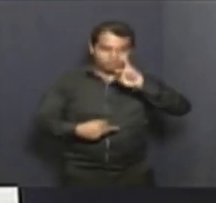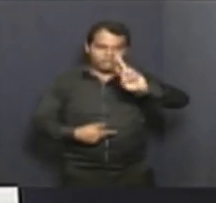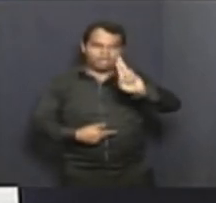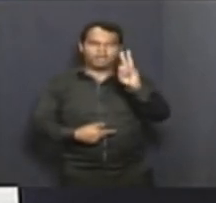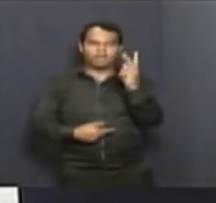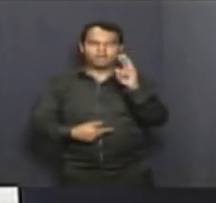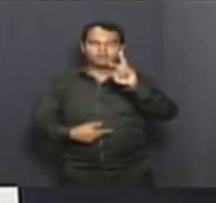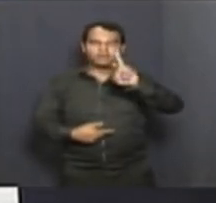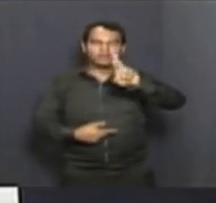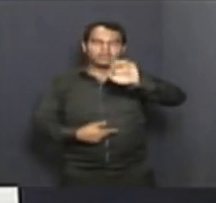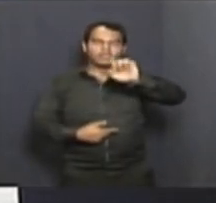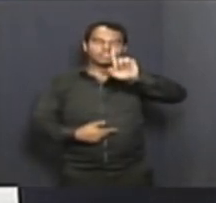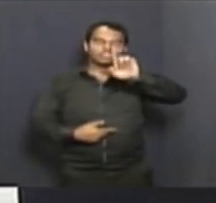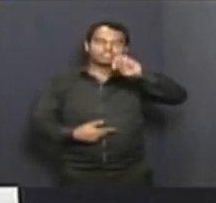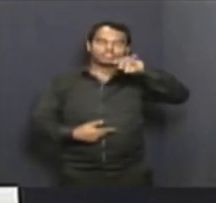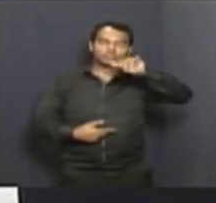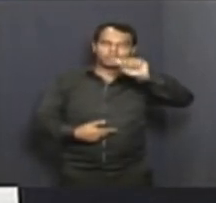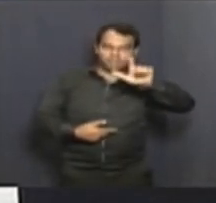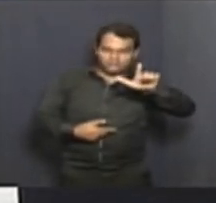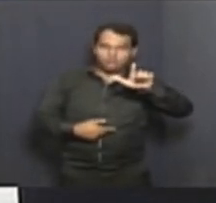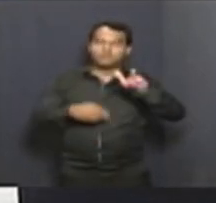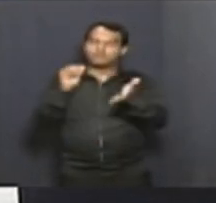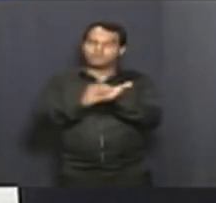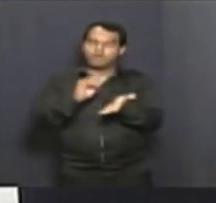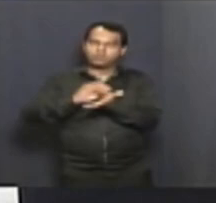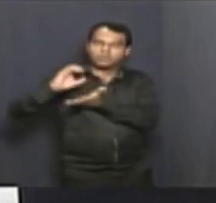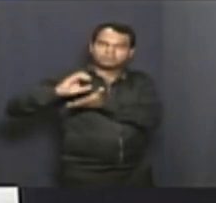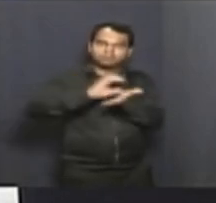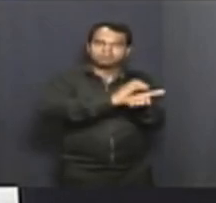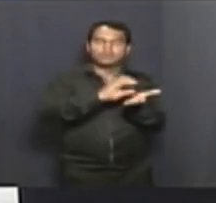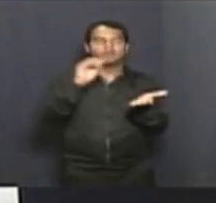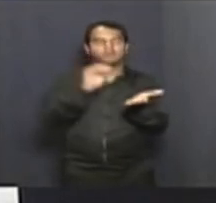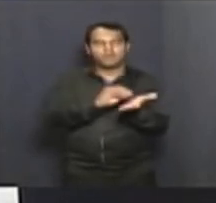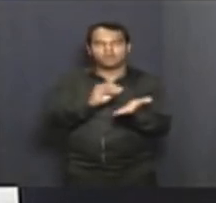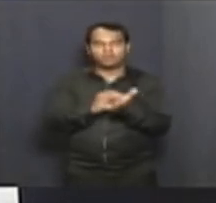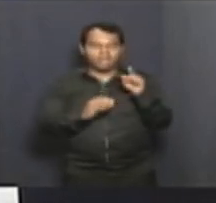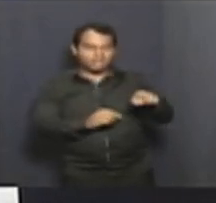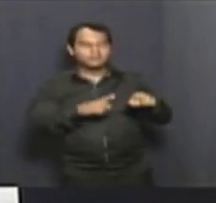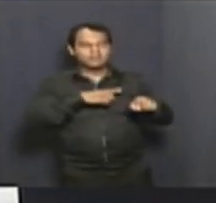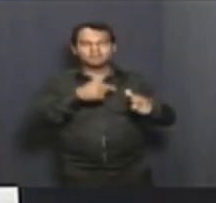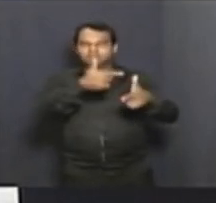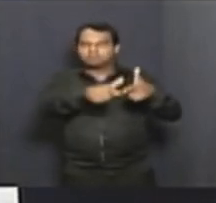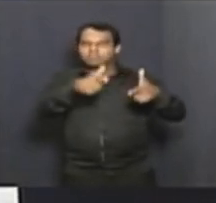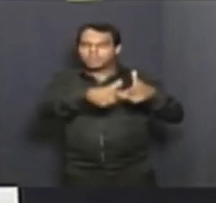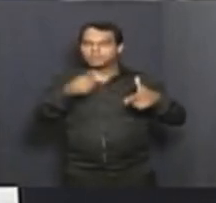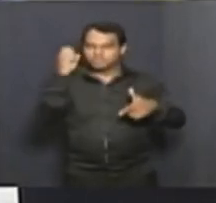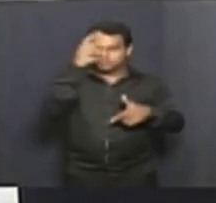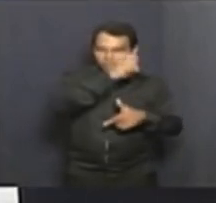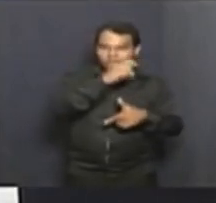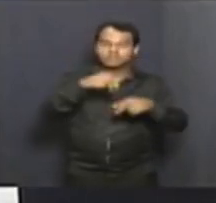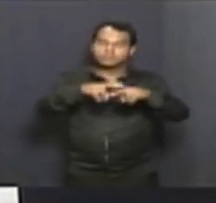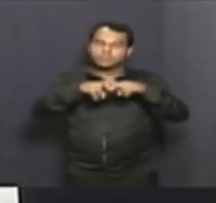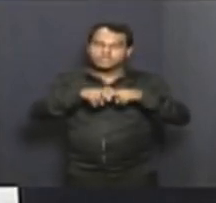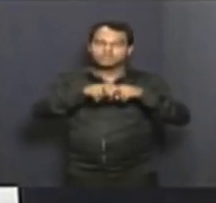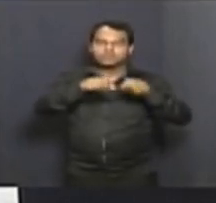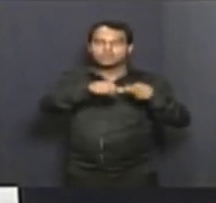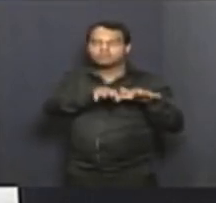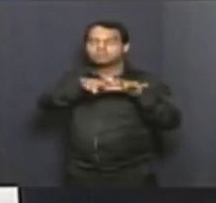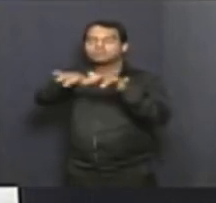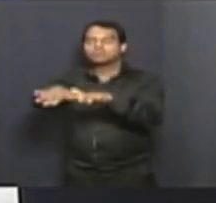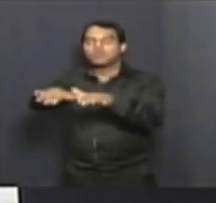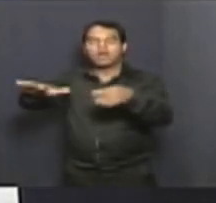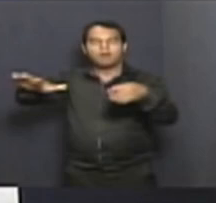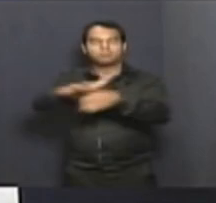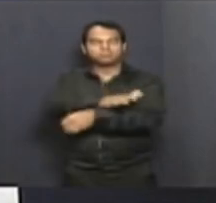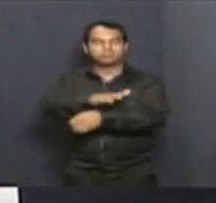problema com relação aos recebimentos estão tendo dificuldades e com isso nós estamos superlotando os hospitais de campo